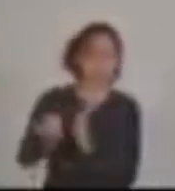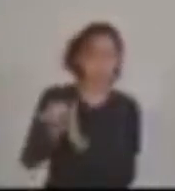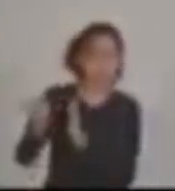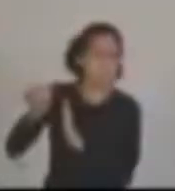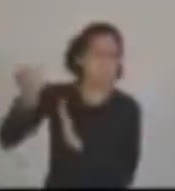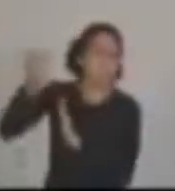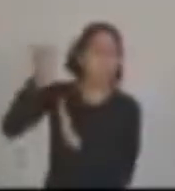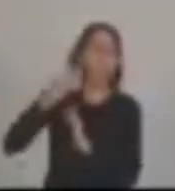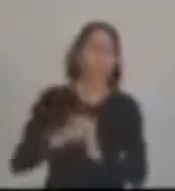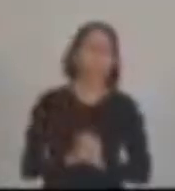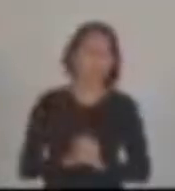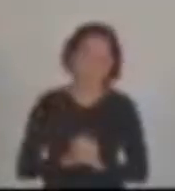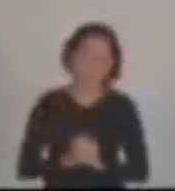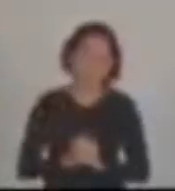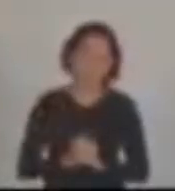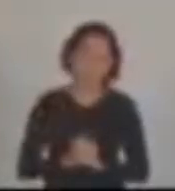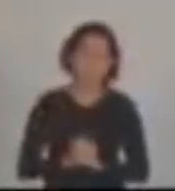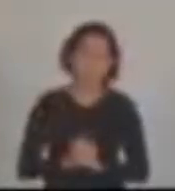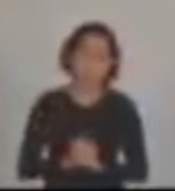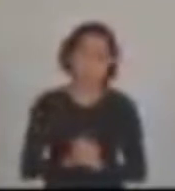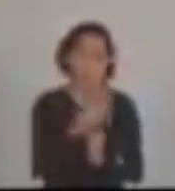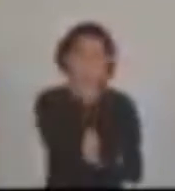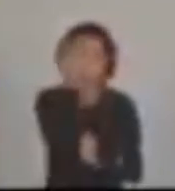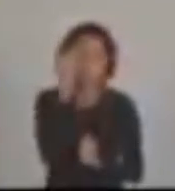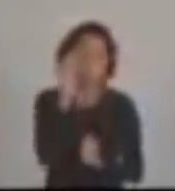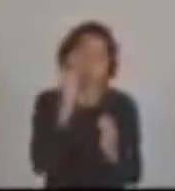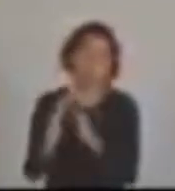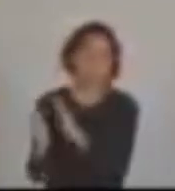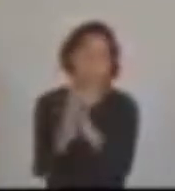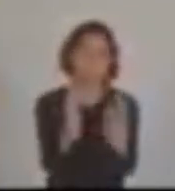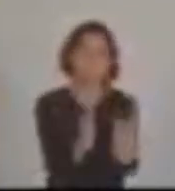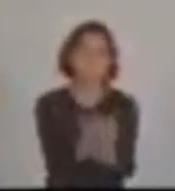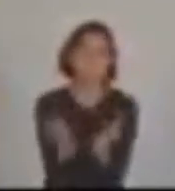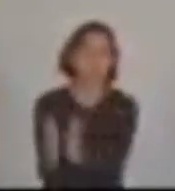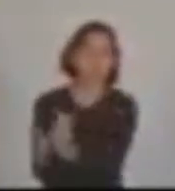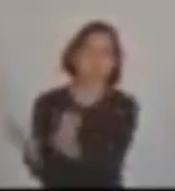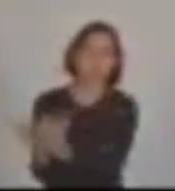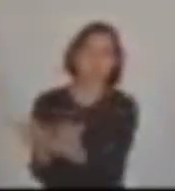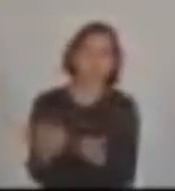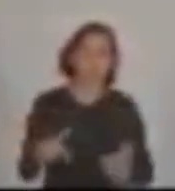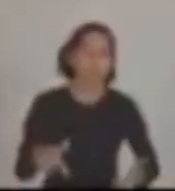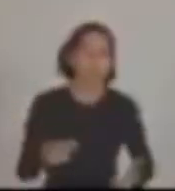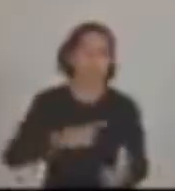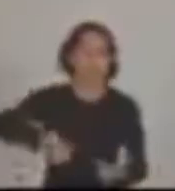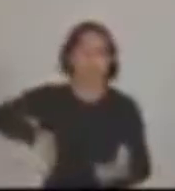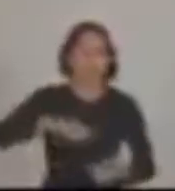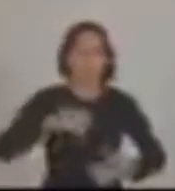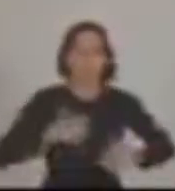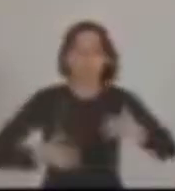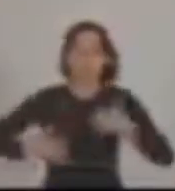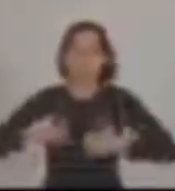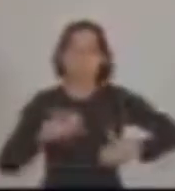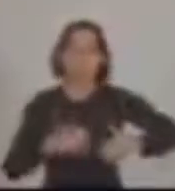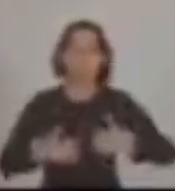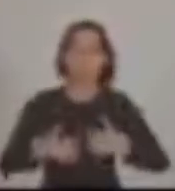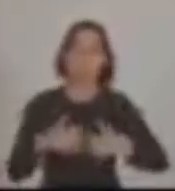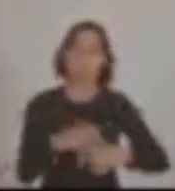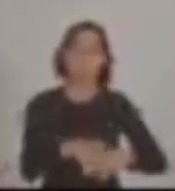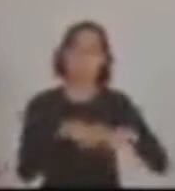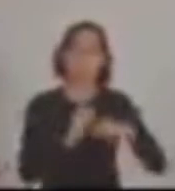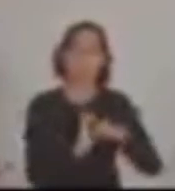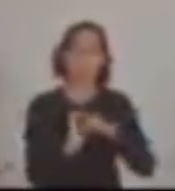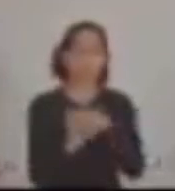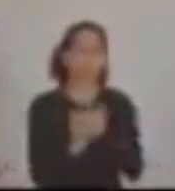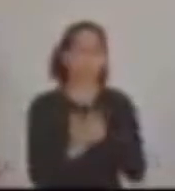Gente, uma pobreza absoluta, num estado desesperado. Covid-19,